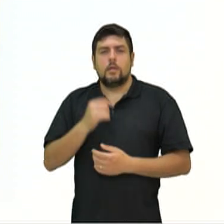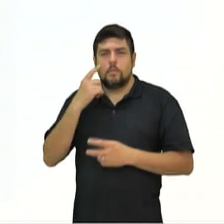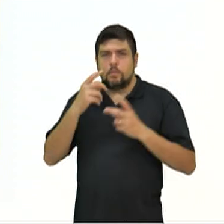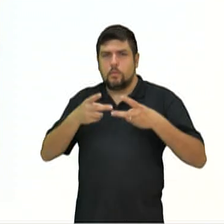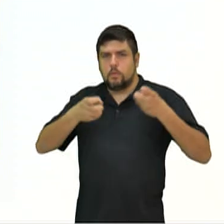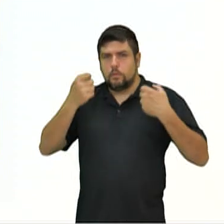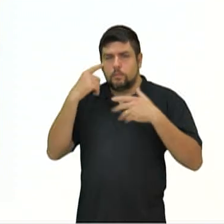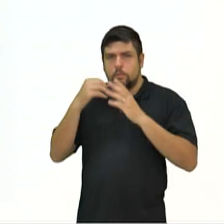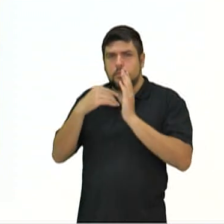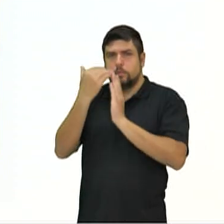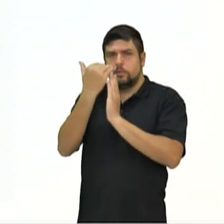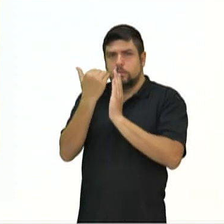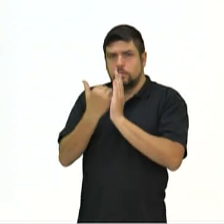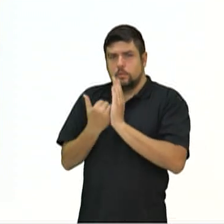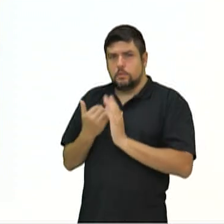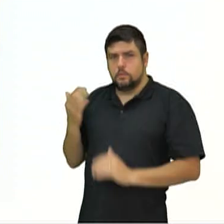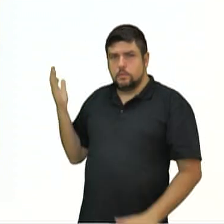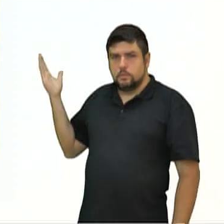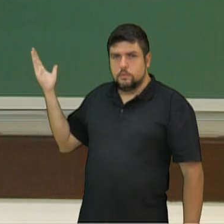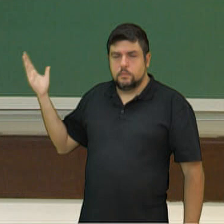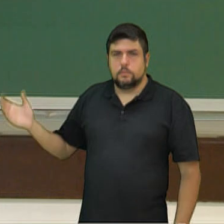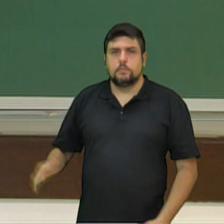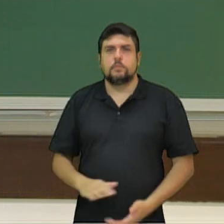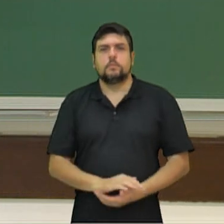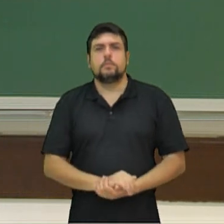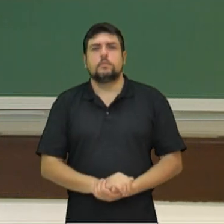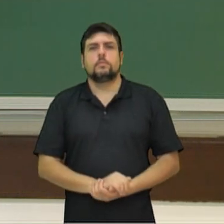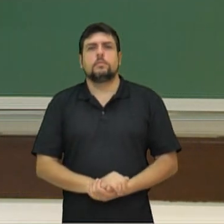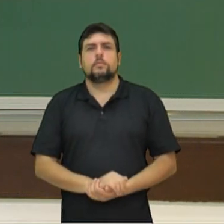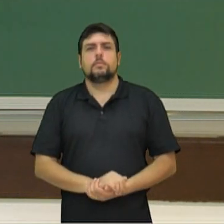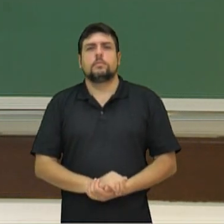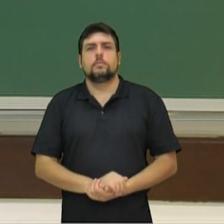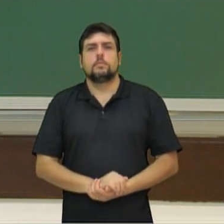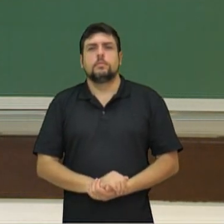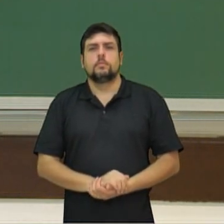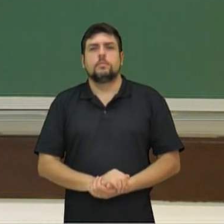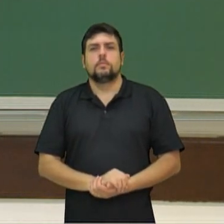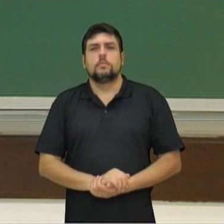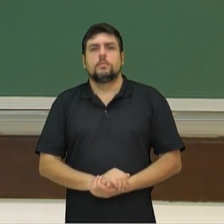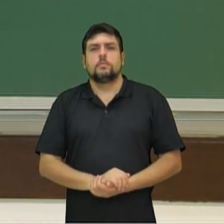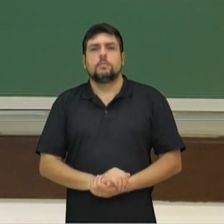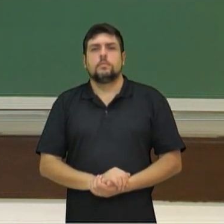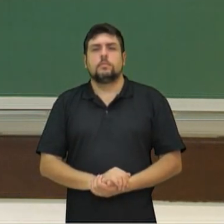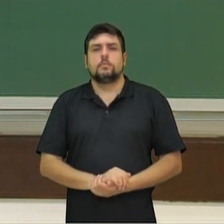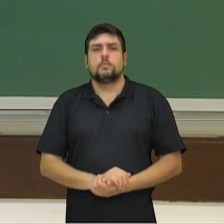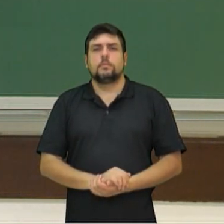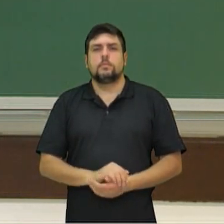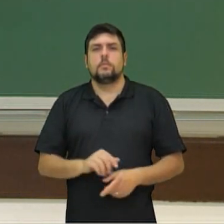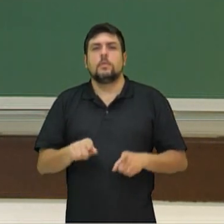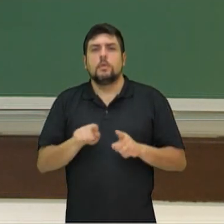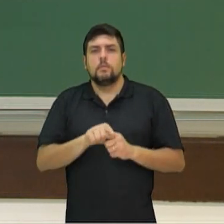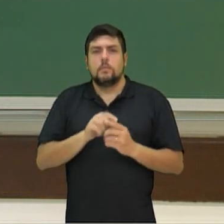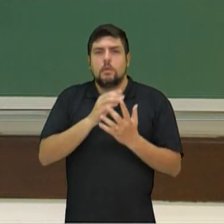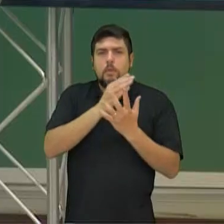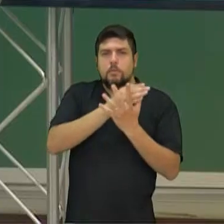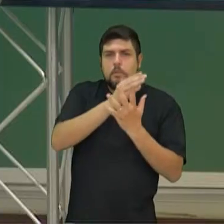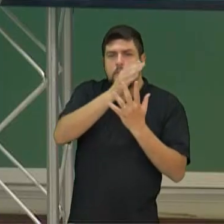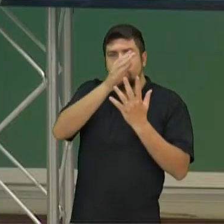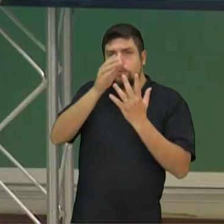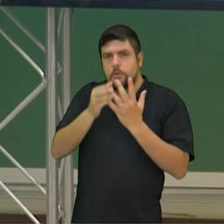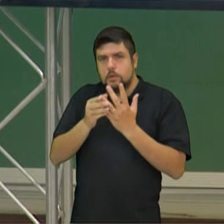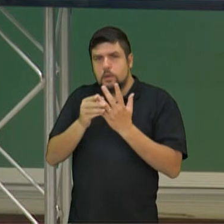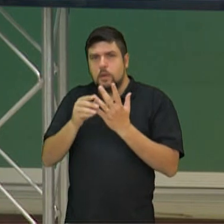o significado, ok? E aqui tem aqueles que a gente dobra a última consoante, lembra? Que é o